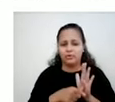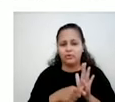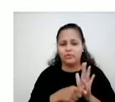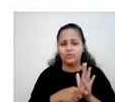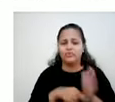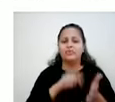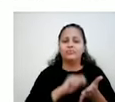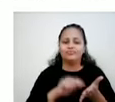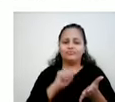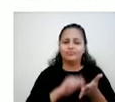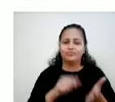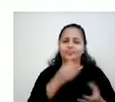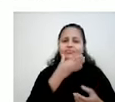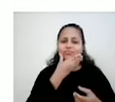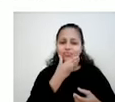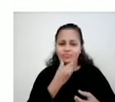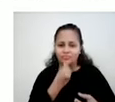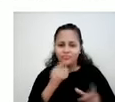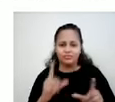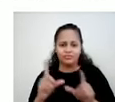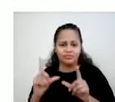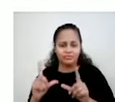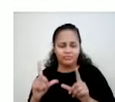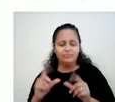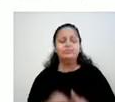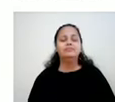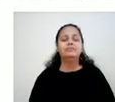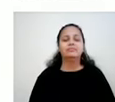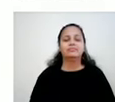francês Joseph François Michaux